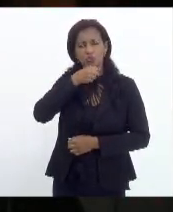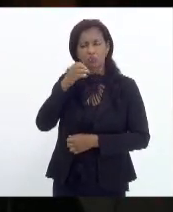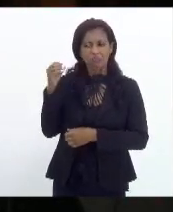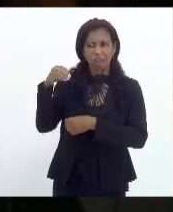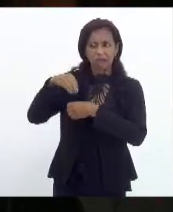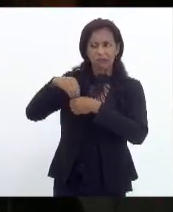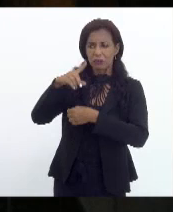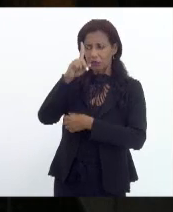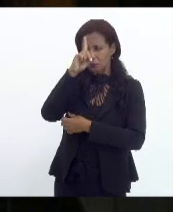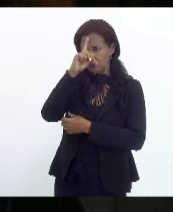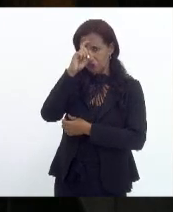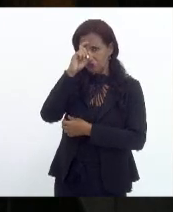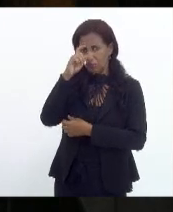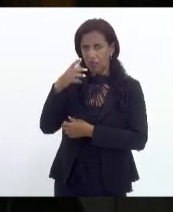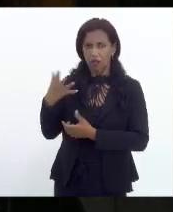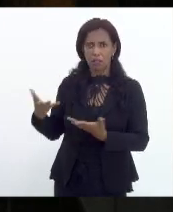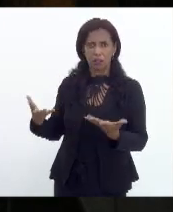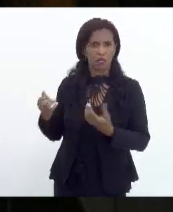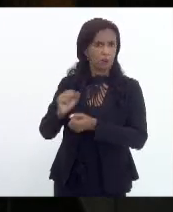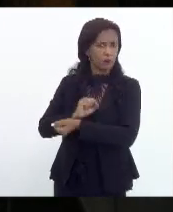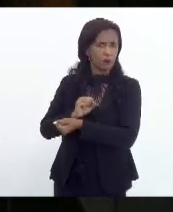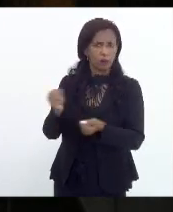tava assustador